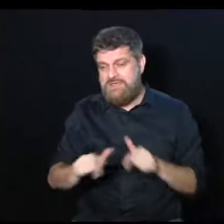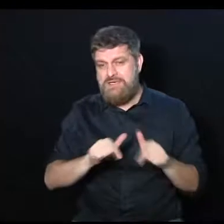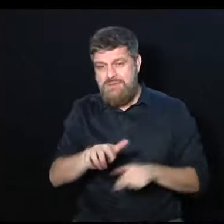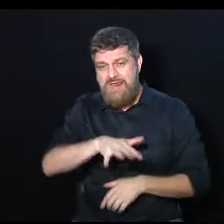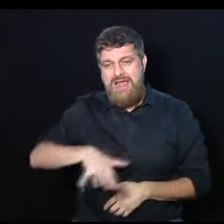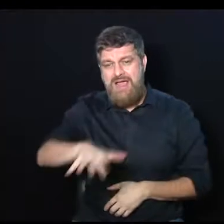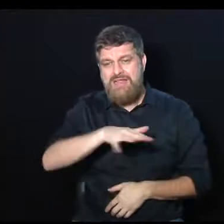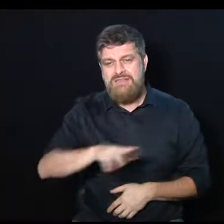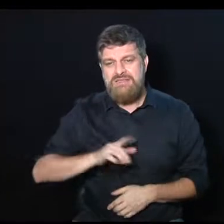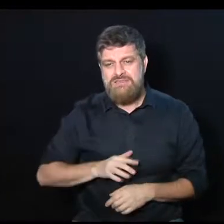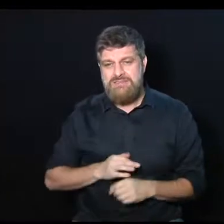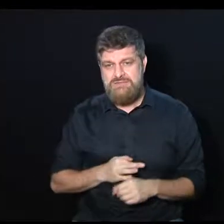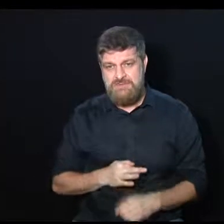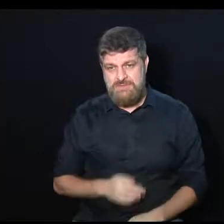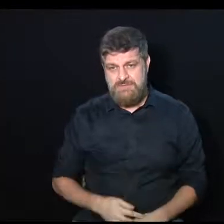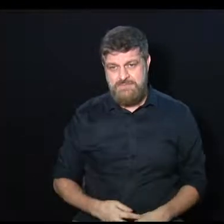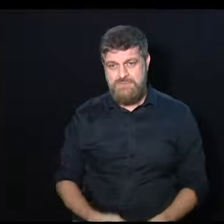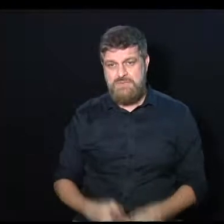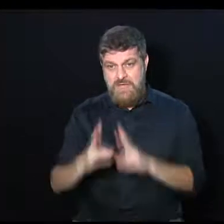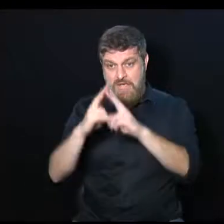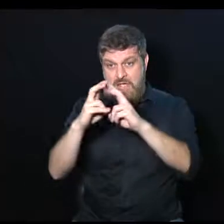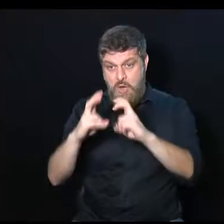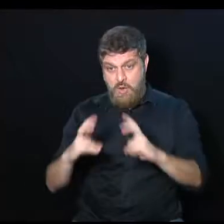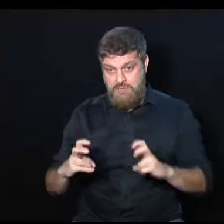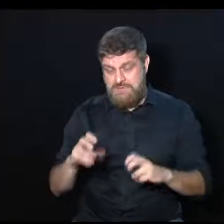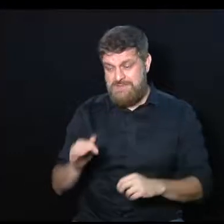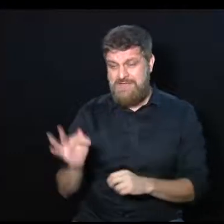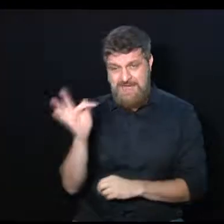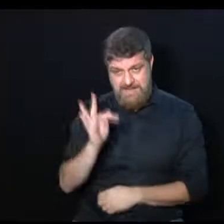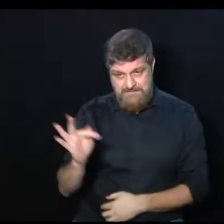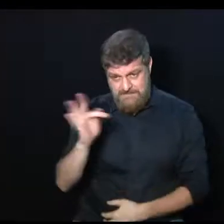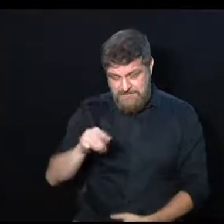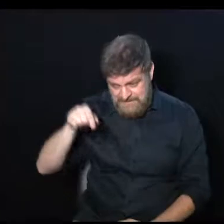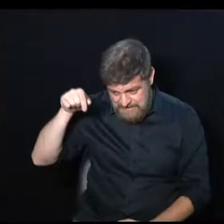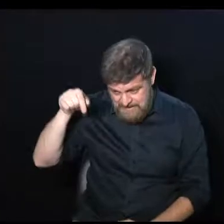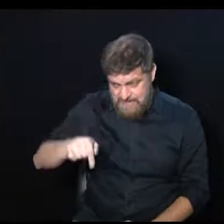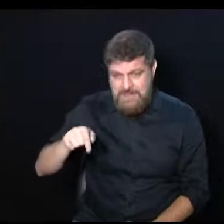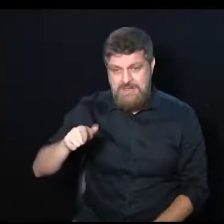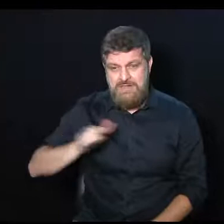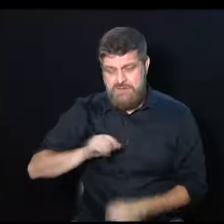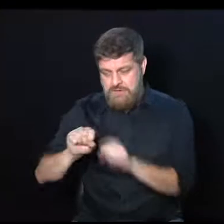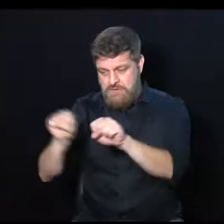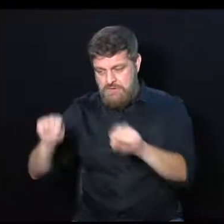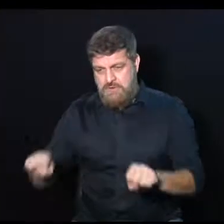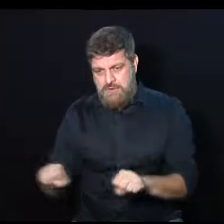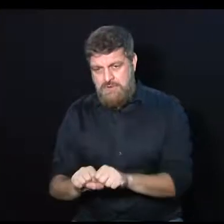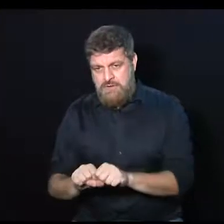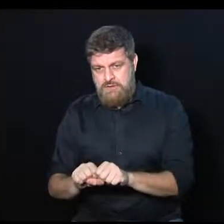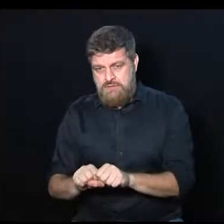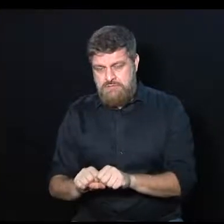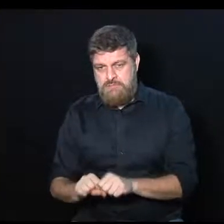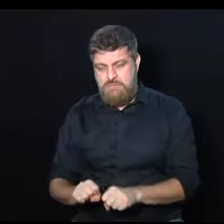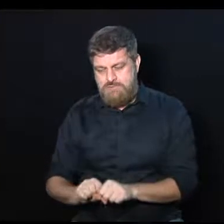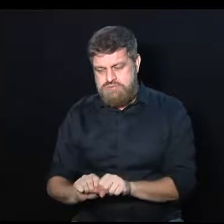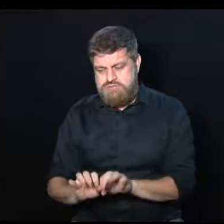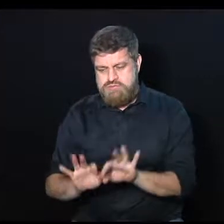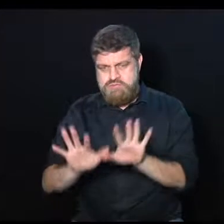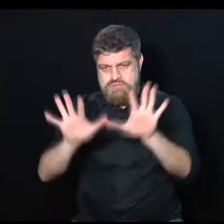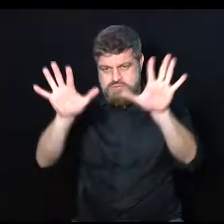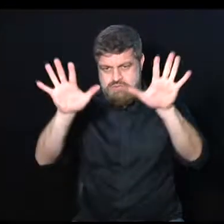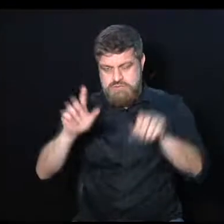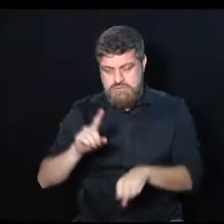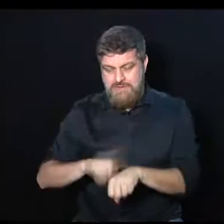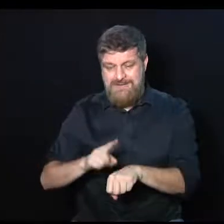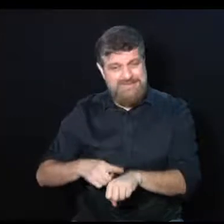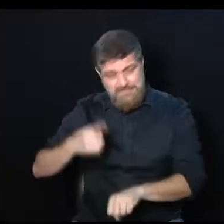na Universidade Federal de Santa Catarina, que é onde foi criado o sistema. Então, é um sistema que está hospedado lá, então, em tempo real, todas as fichas estão no